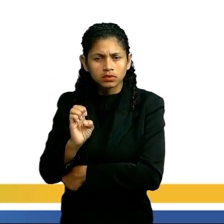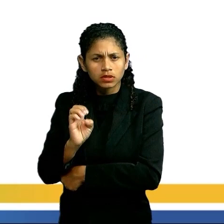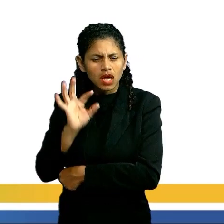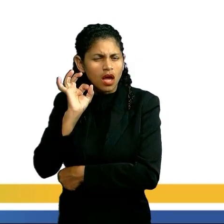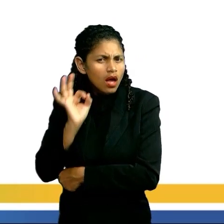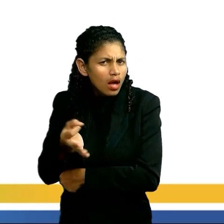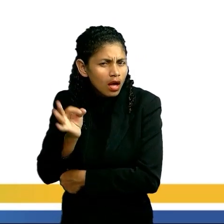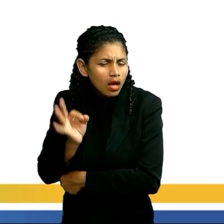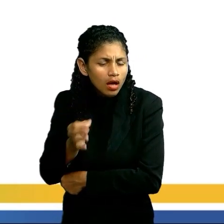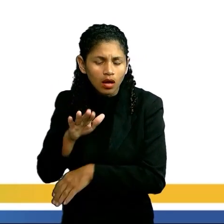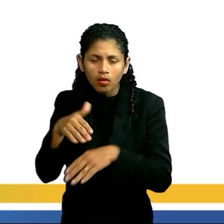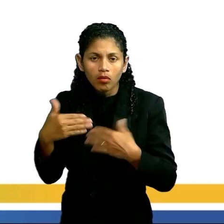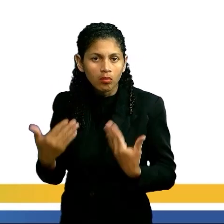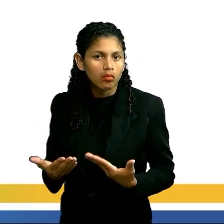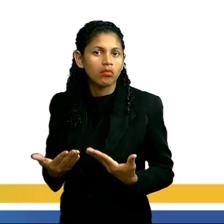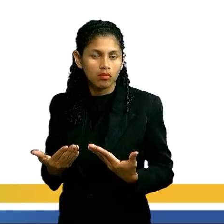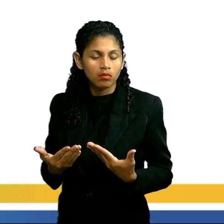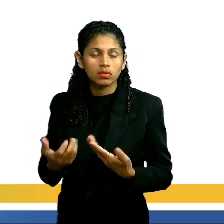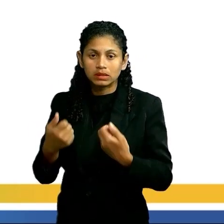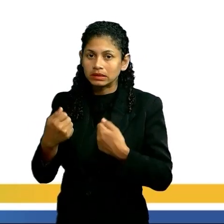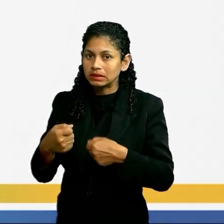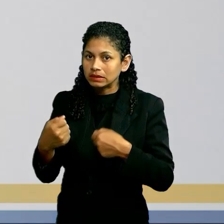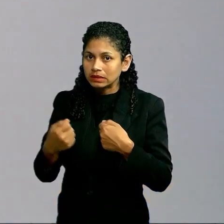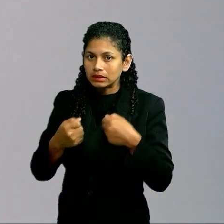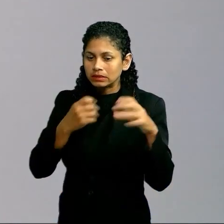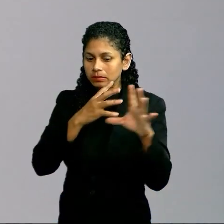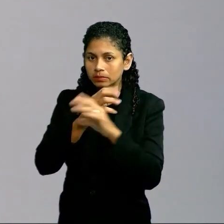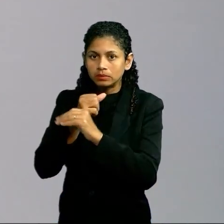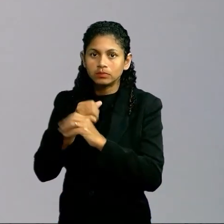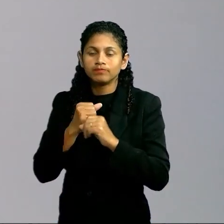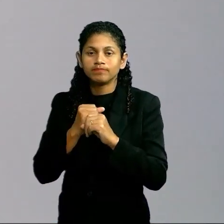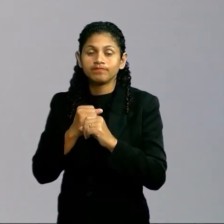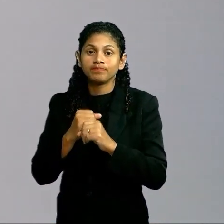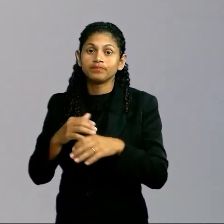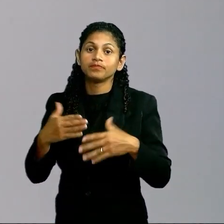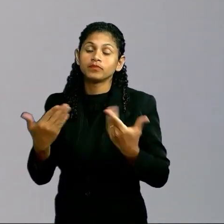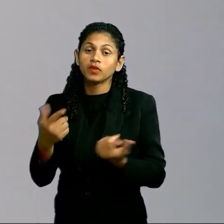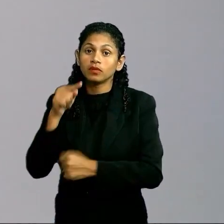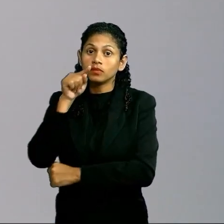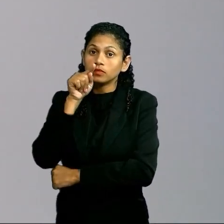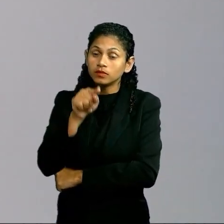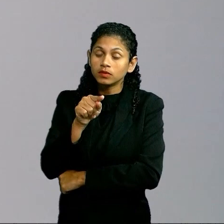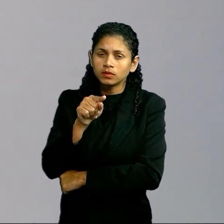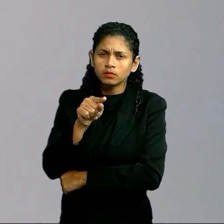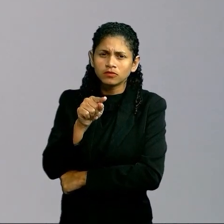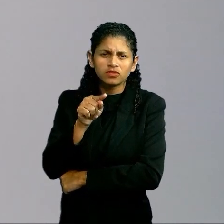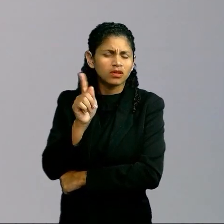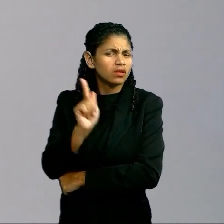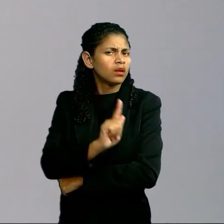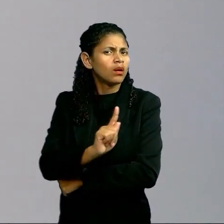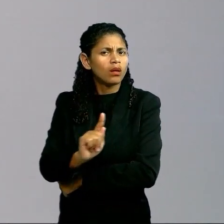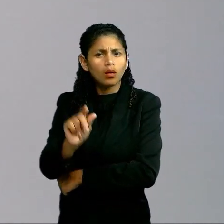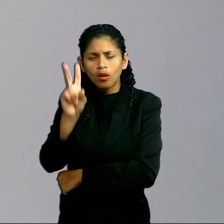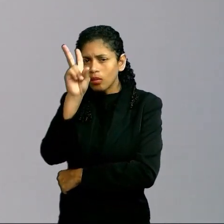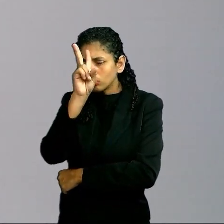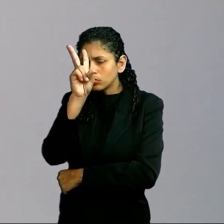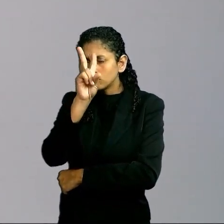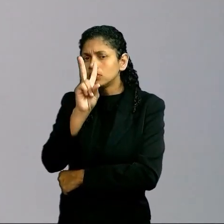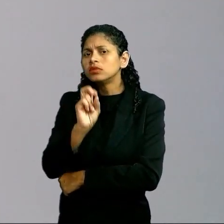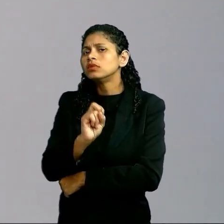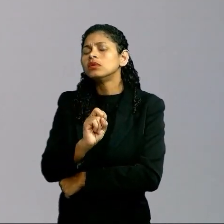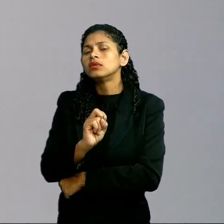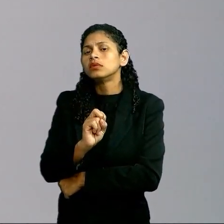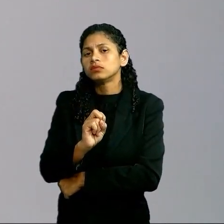exemplo, aí a massa molecular, tá? A massa molar. Então, só para você que não lembra o que é massa molar